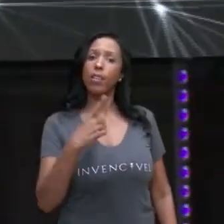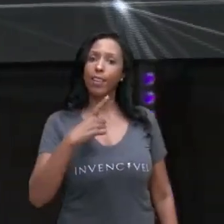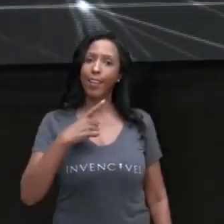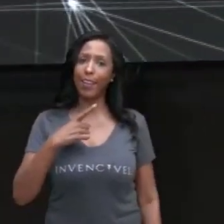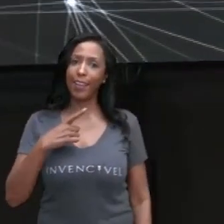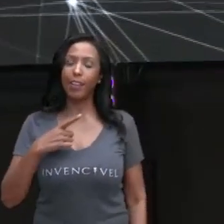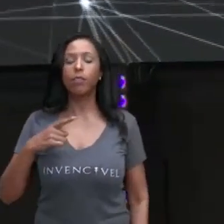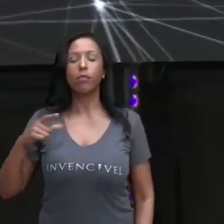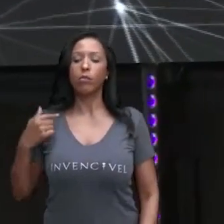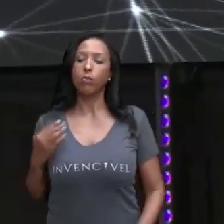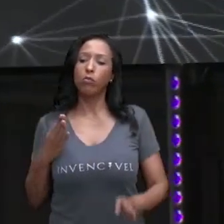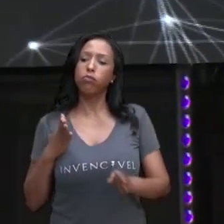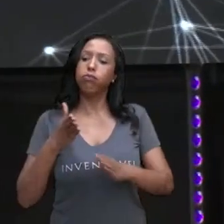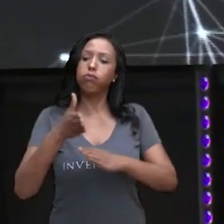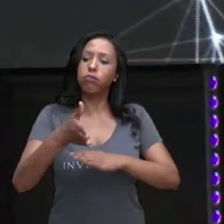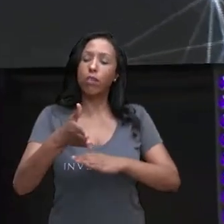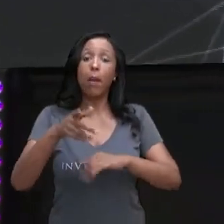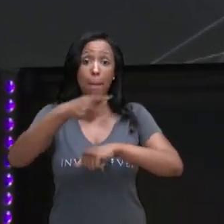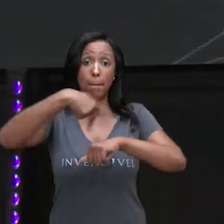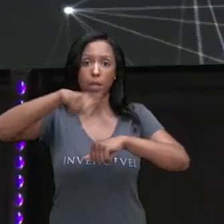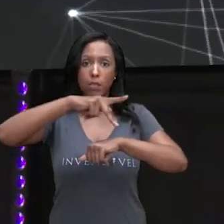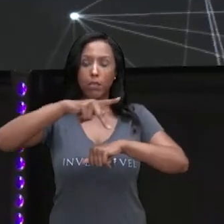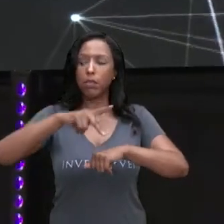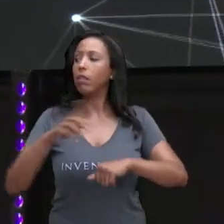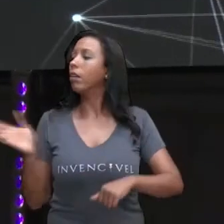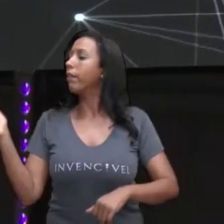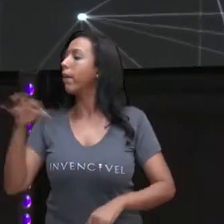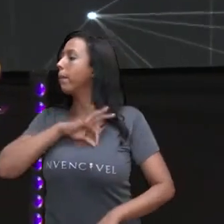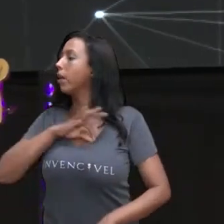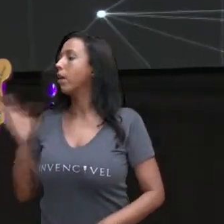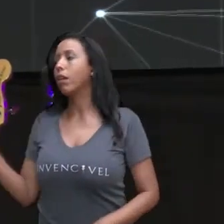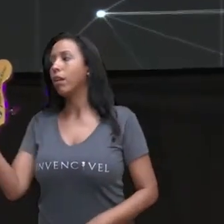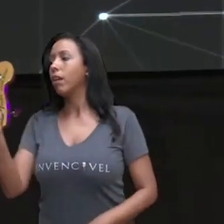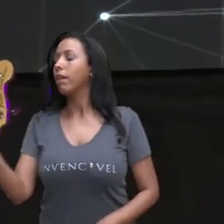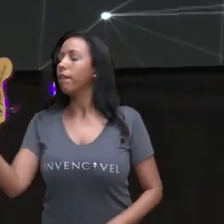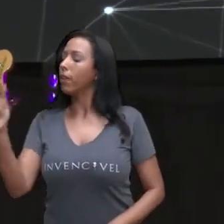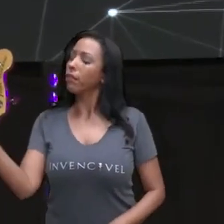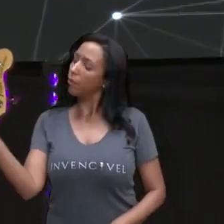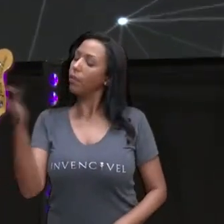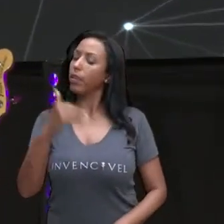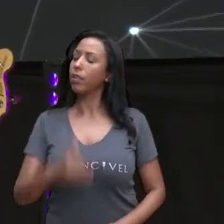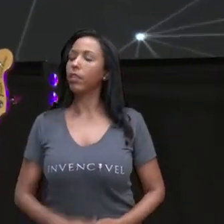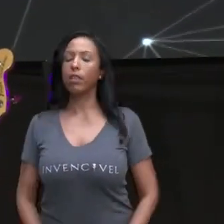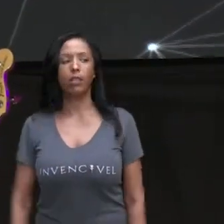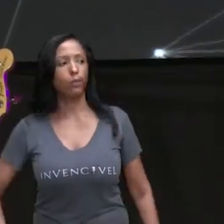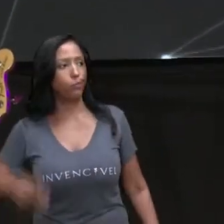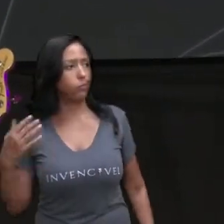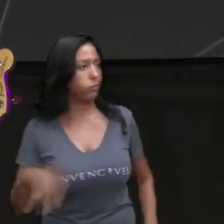passando pela alfândega, o oficial fala, ó, encosta ali que nós vamos ver as suas malas. Paulo Solonca falou, ah, meu